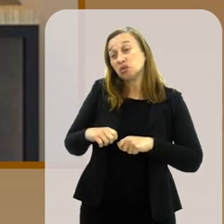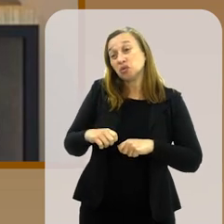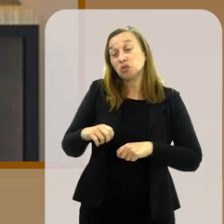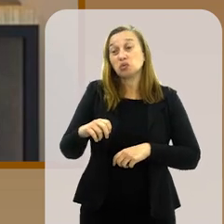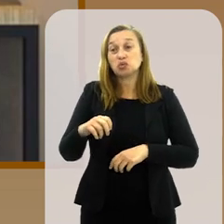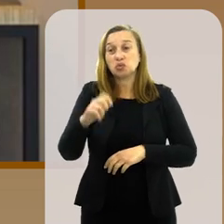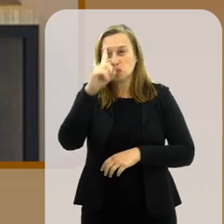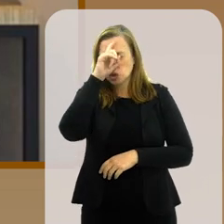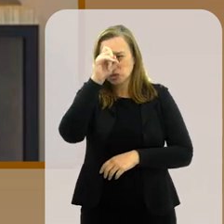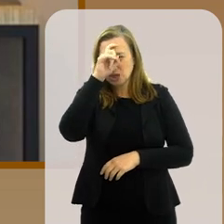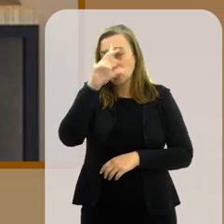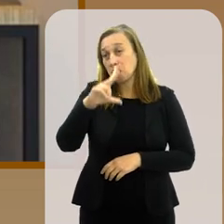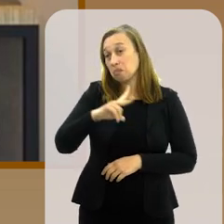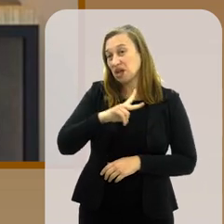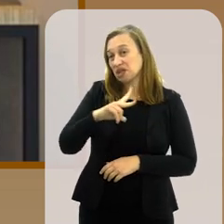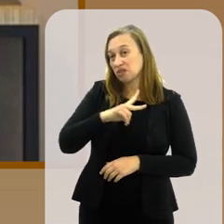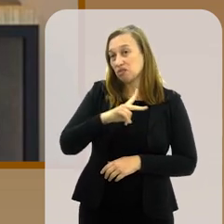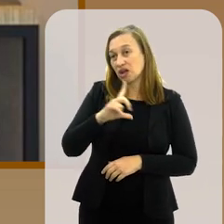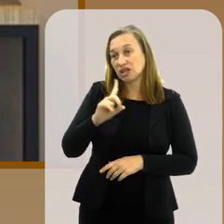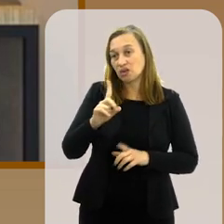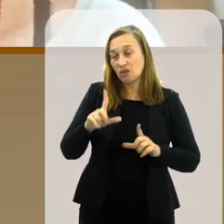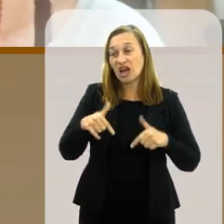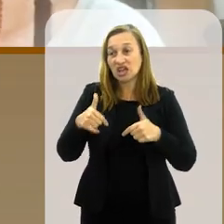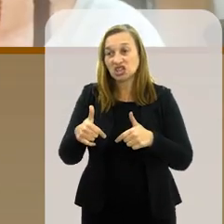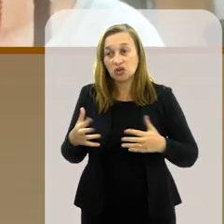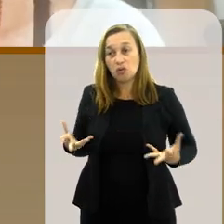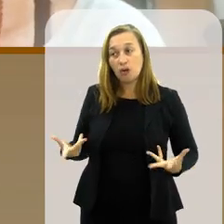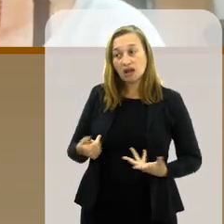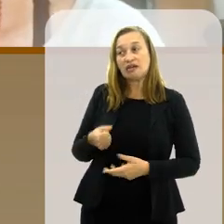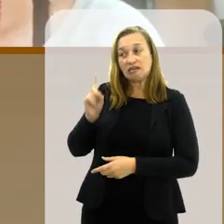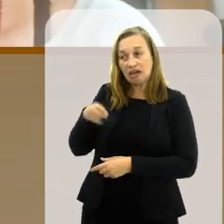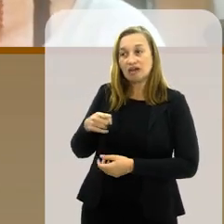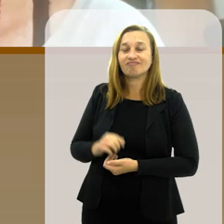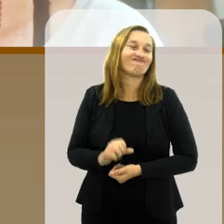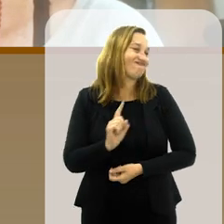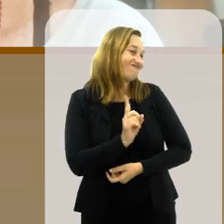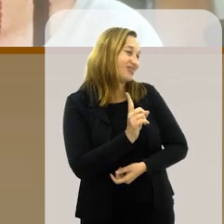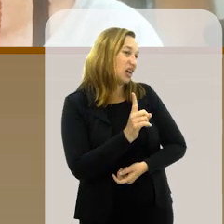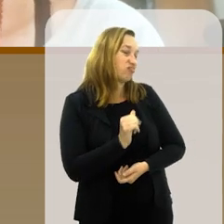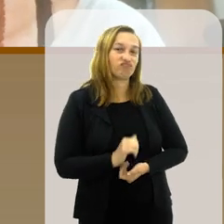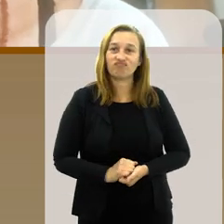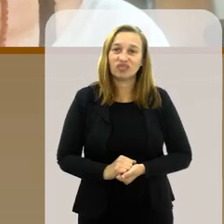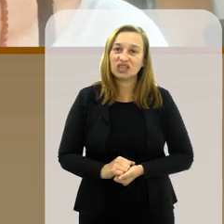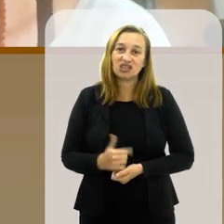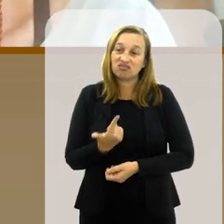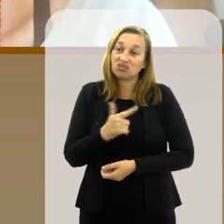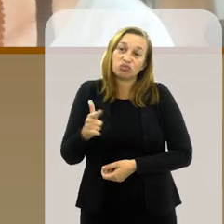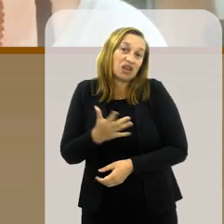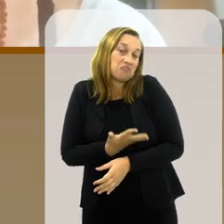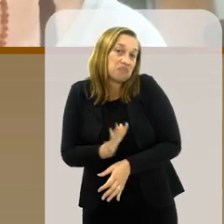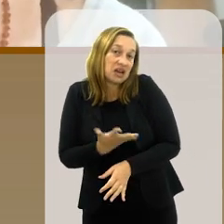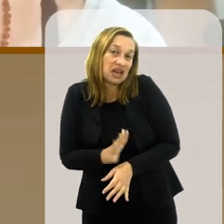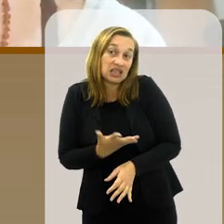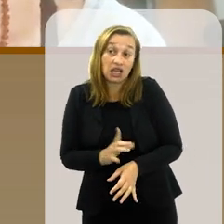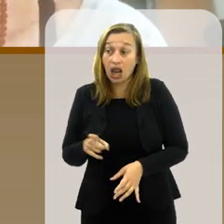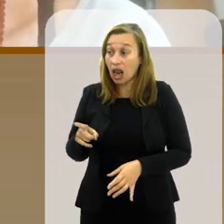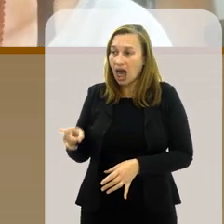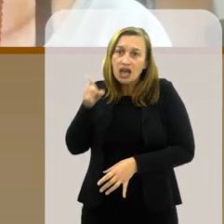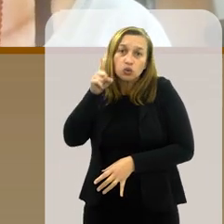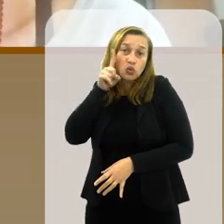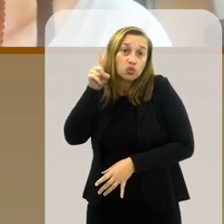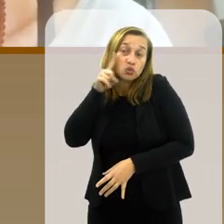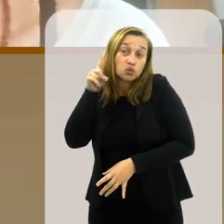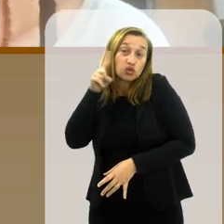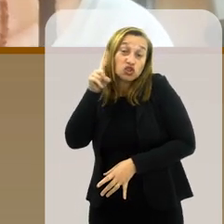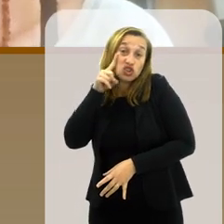possivelmente num hospital particular não teria sido feito com tanta excelência, né? Não, eles não têm prática, né?